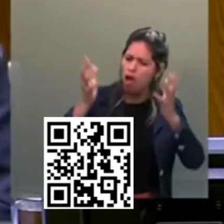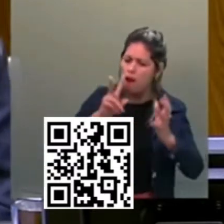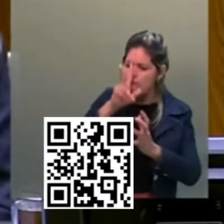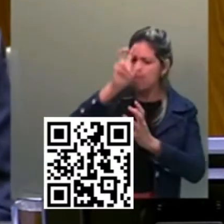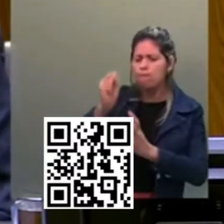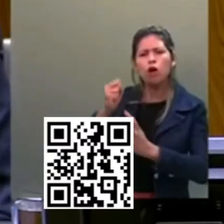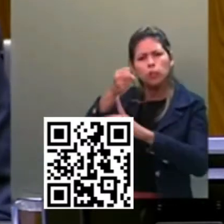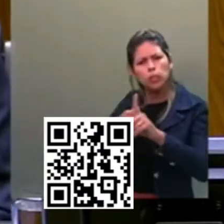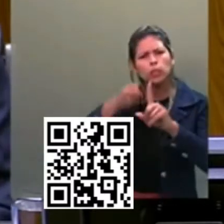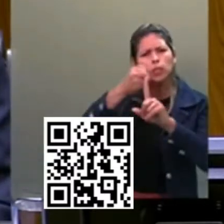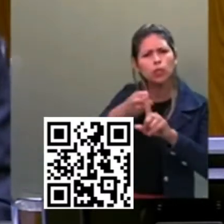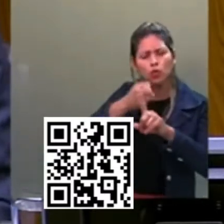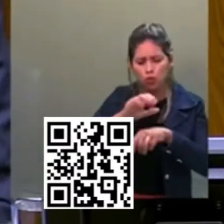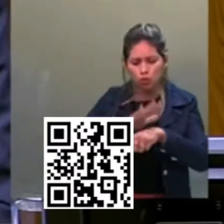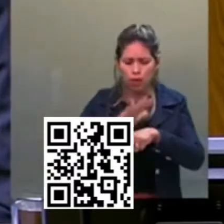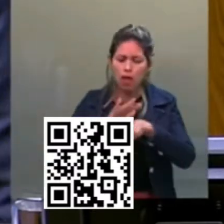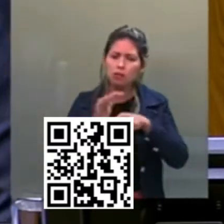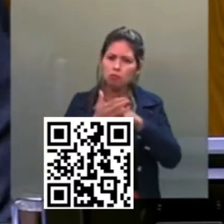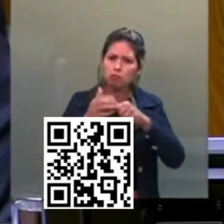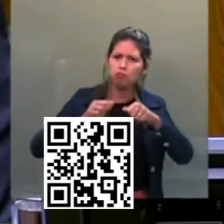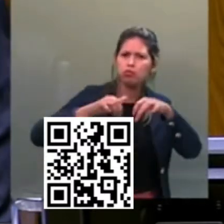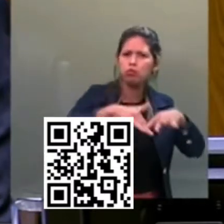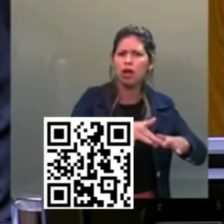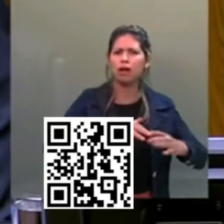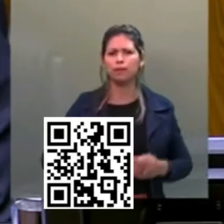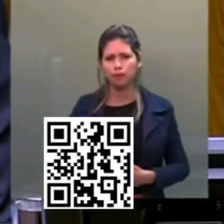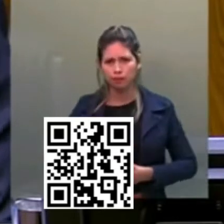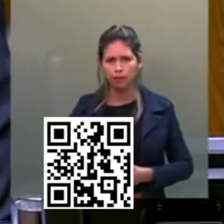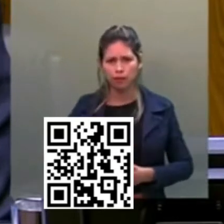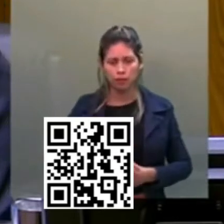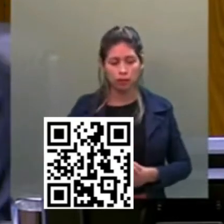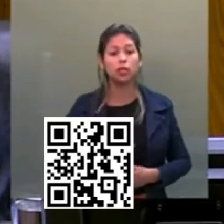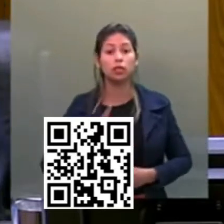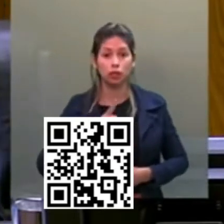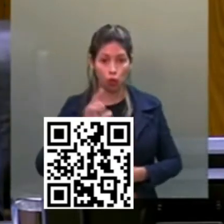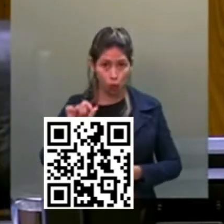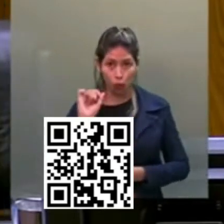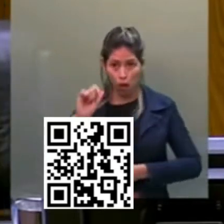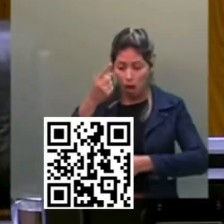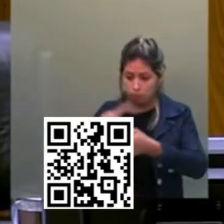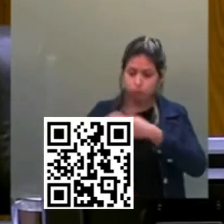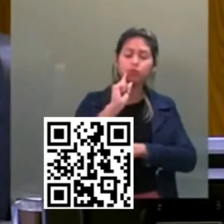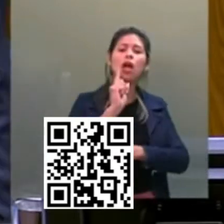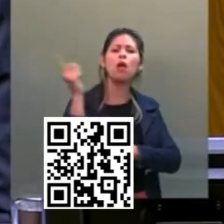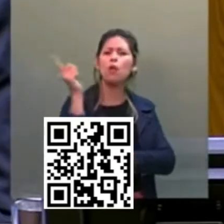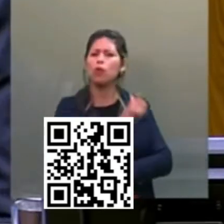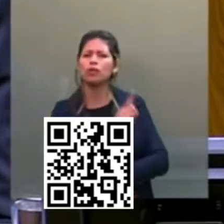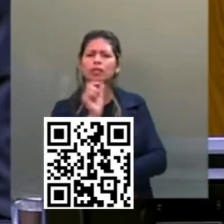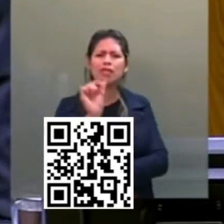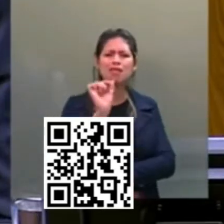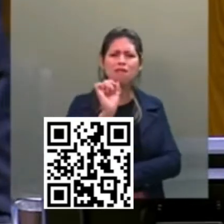fortemente afetado pela pandemia. Os avanços alcançados não podiam deixar de considerar medidas em prol do